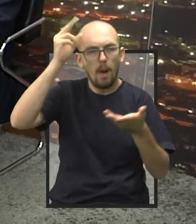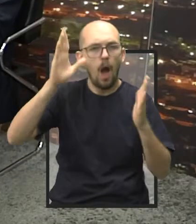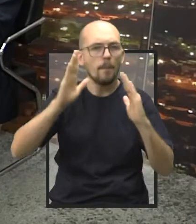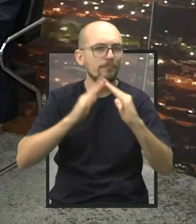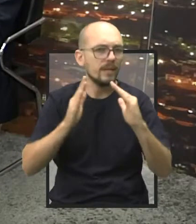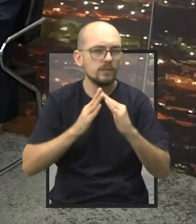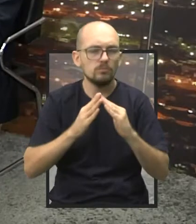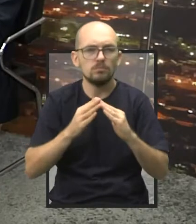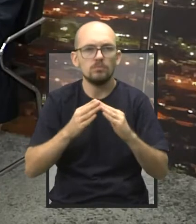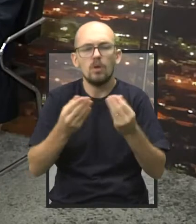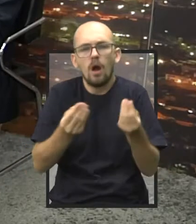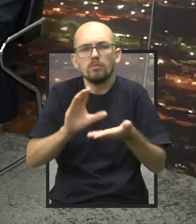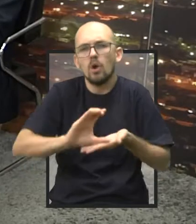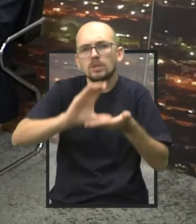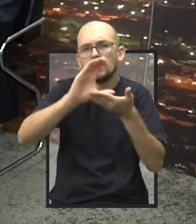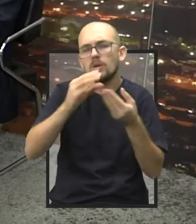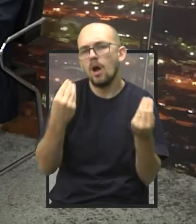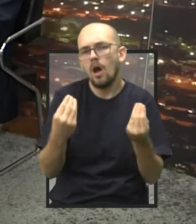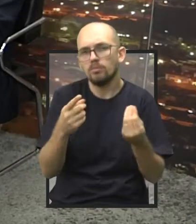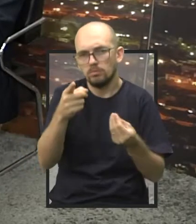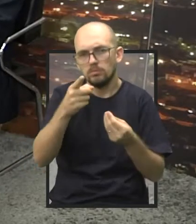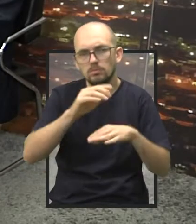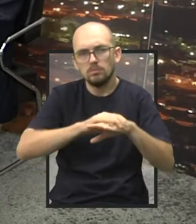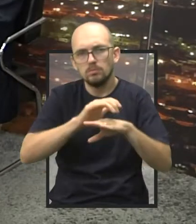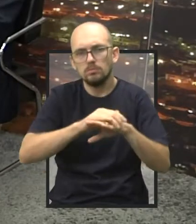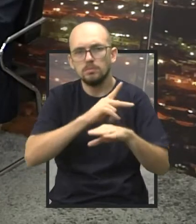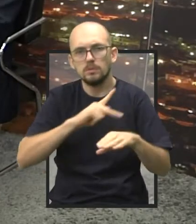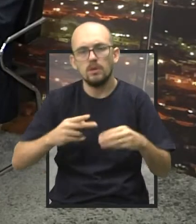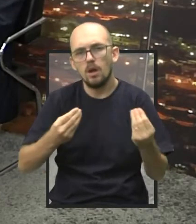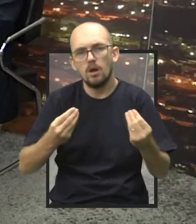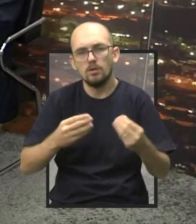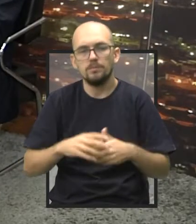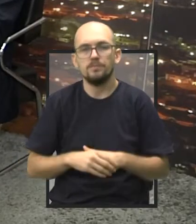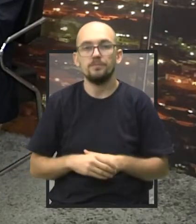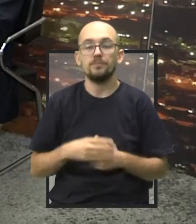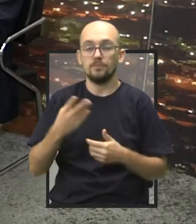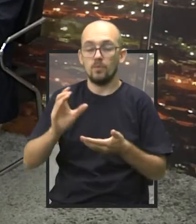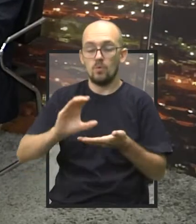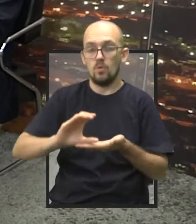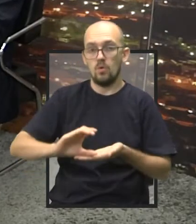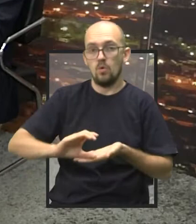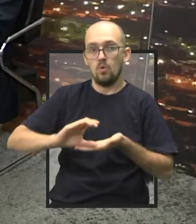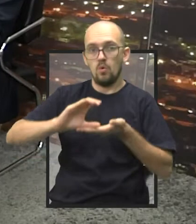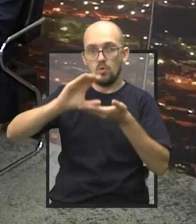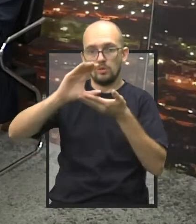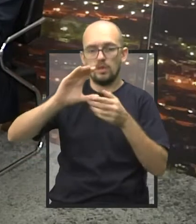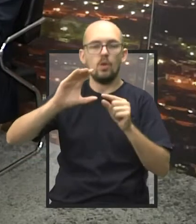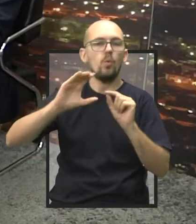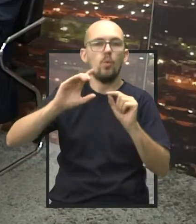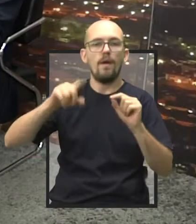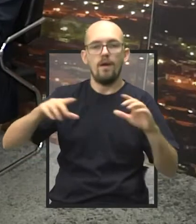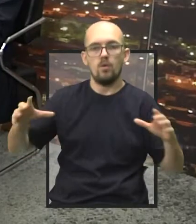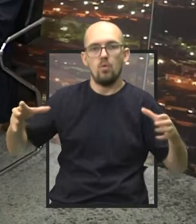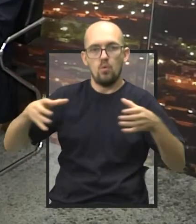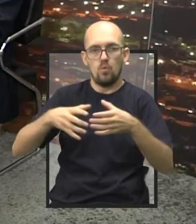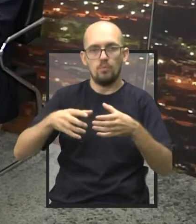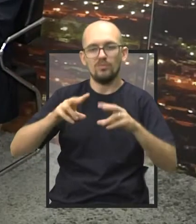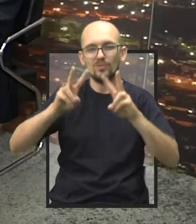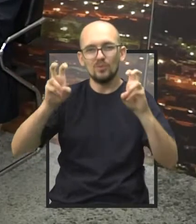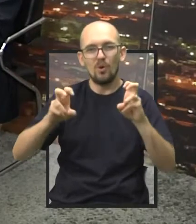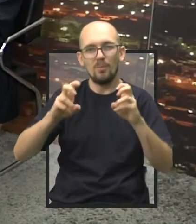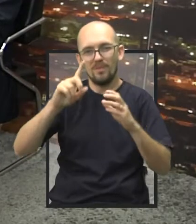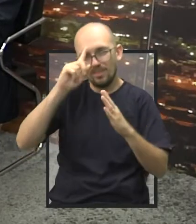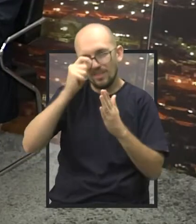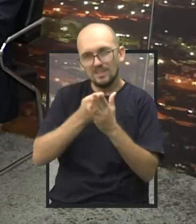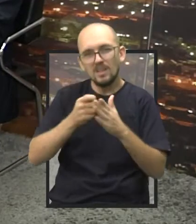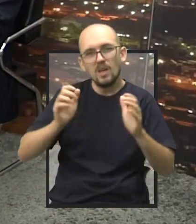esse conselho? Como que ele funciona? O conselho ele gere todos os empreendimentos de faixa 1, né, Val? O